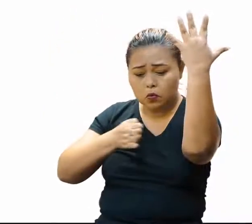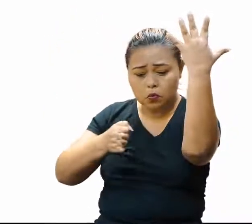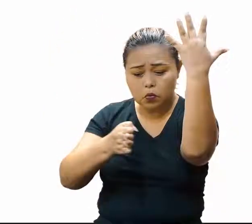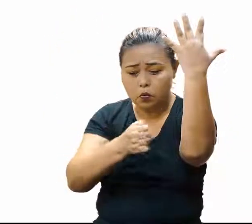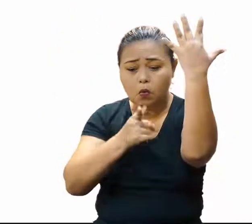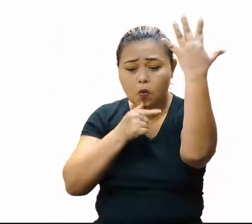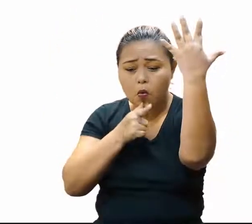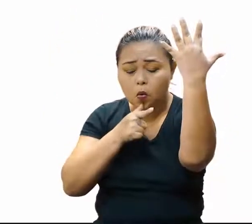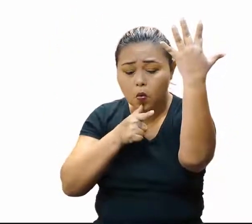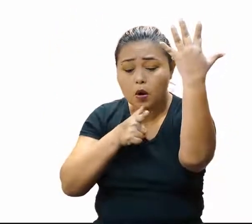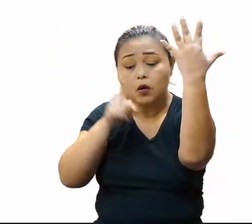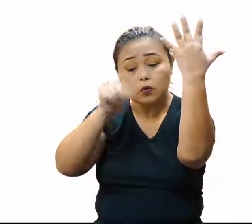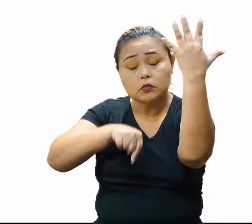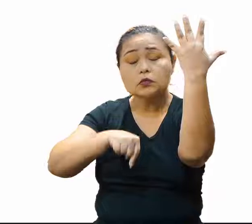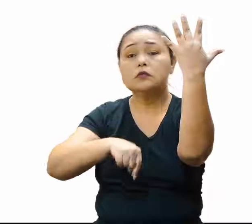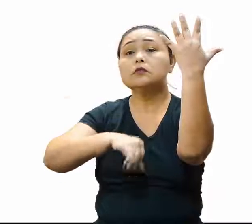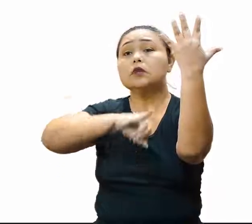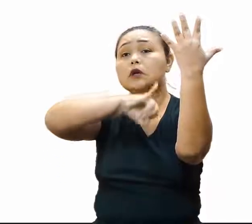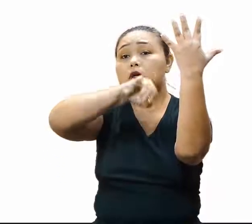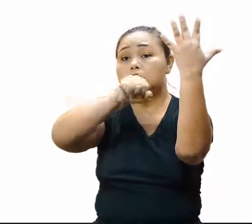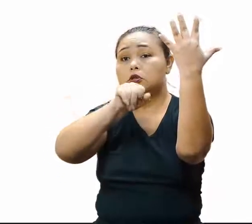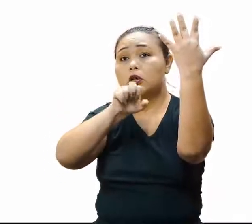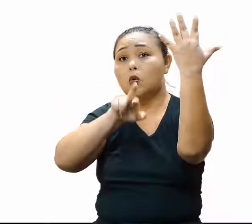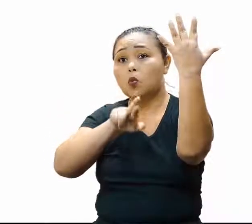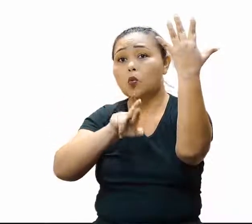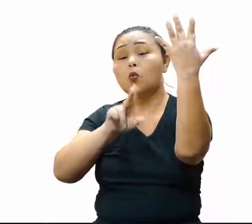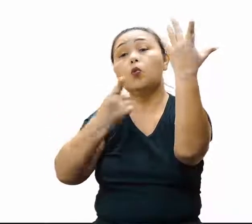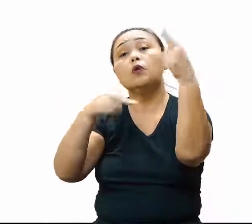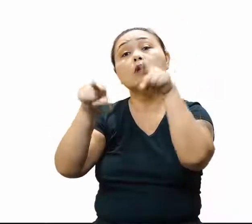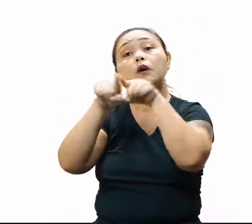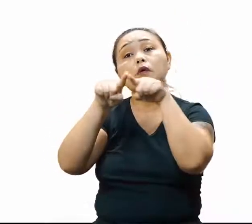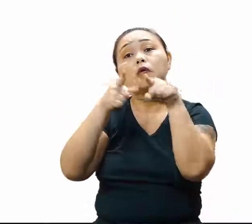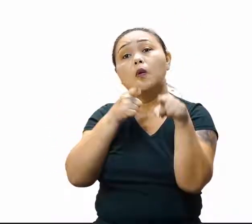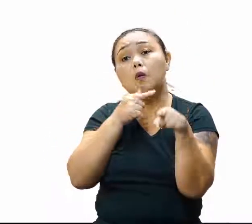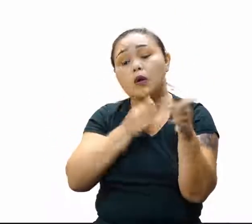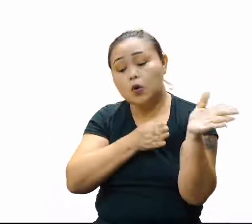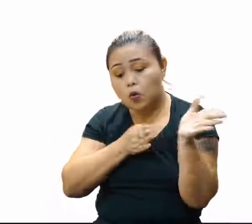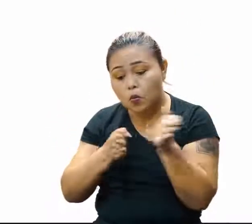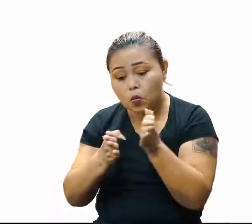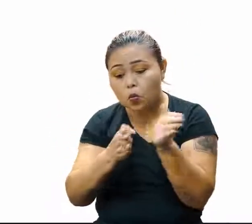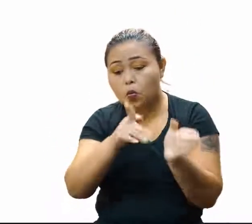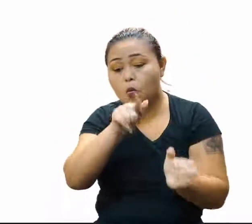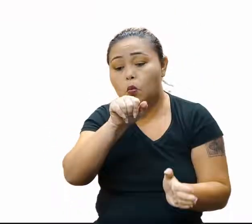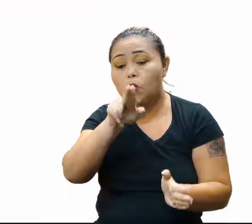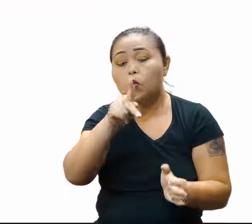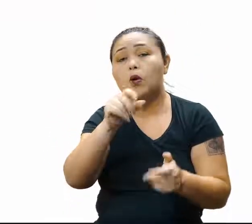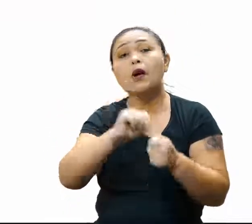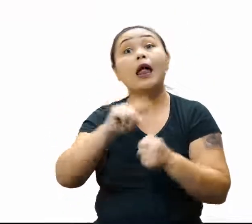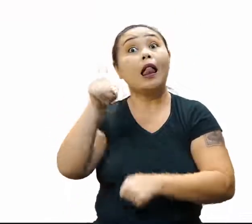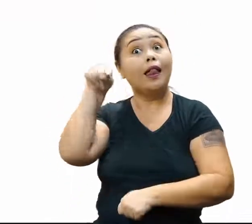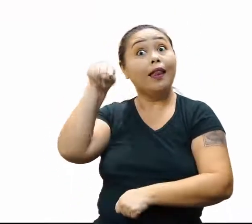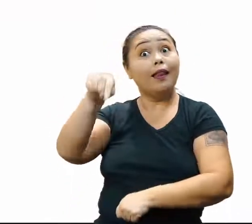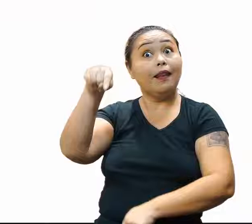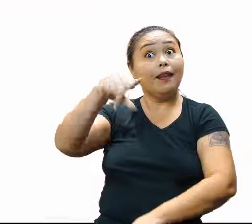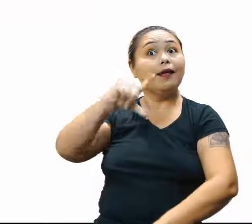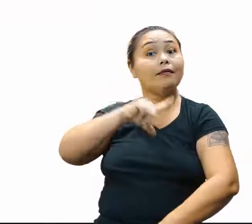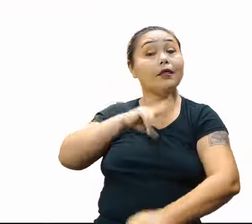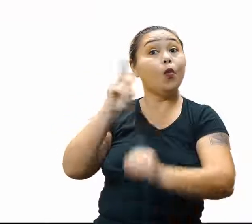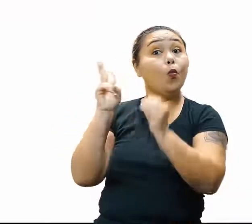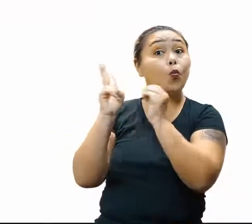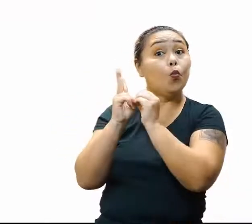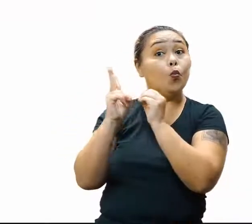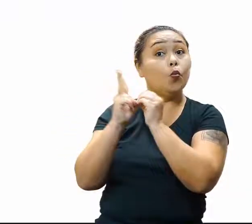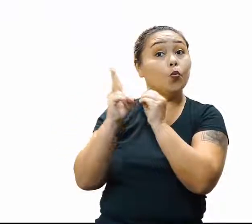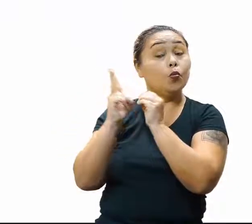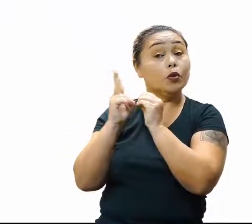o Guaporé, cujas terras se abrigavam ali os índios parecis.